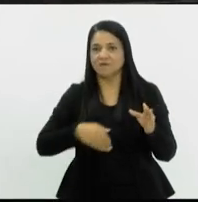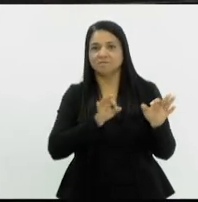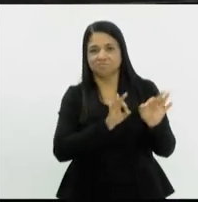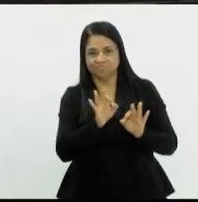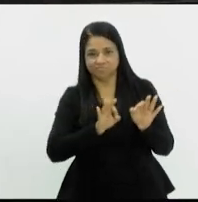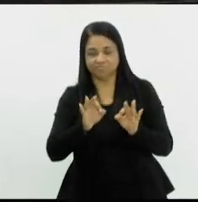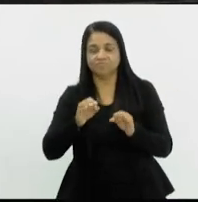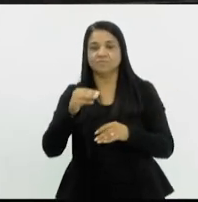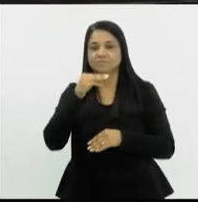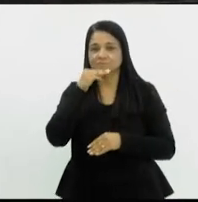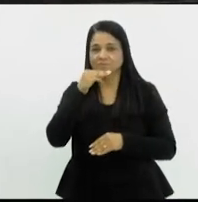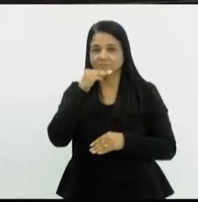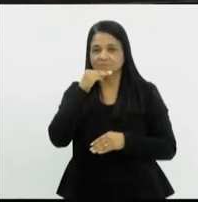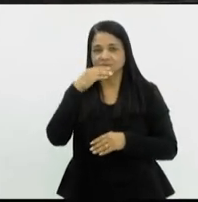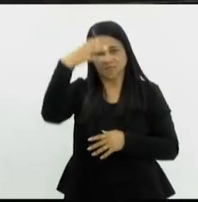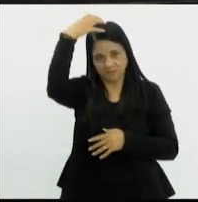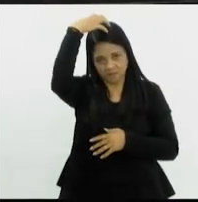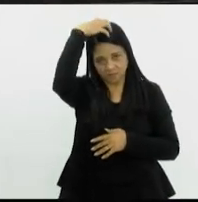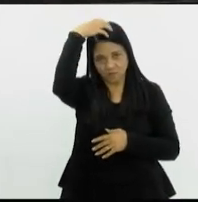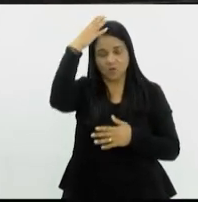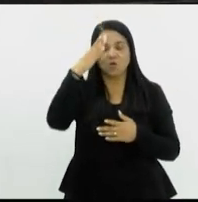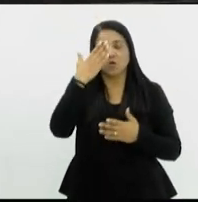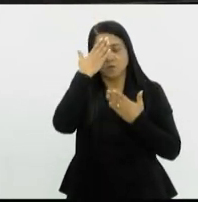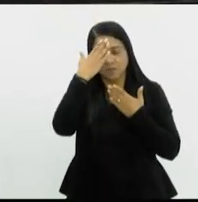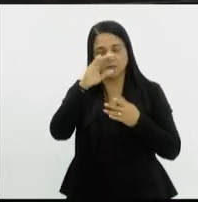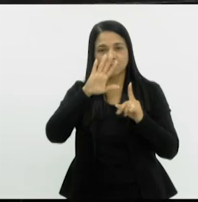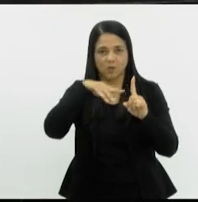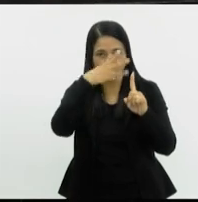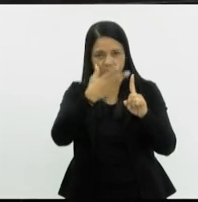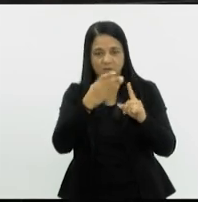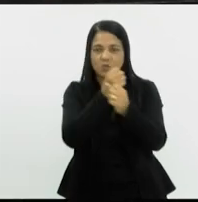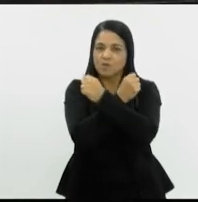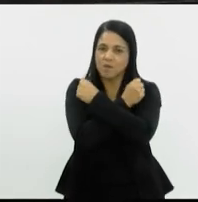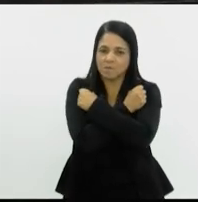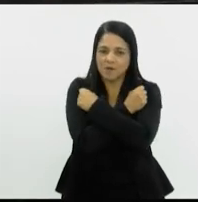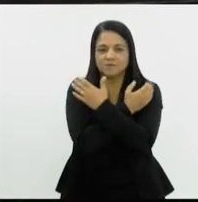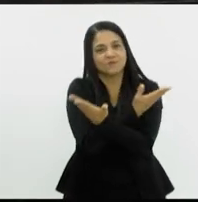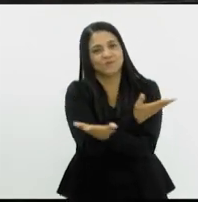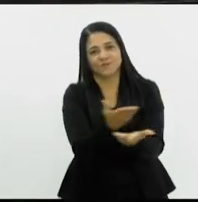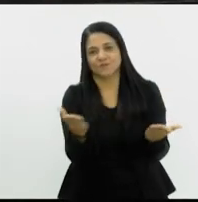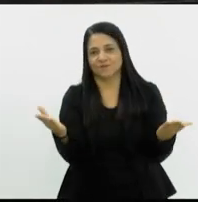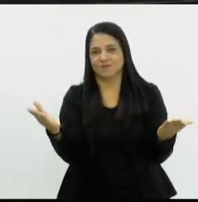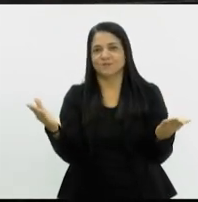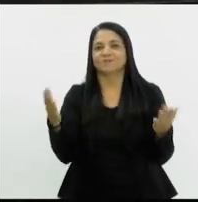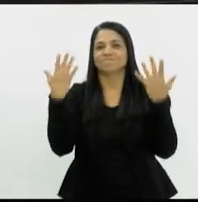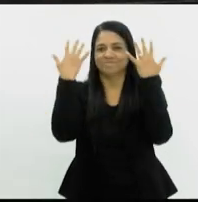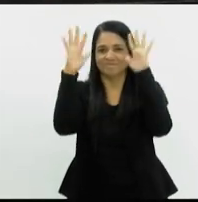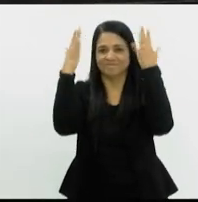Reis. Obrigado pela homenagem e um cordial abraço a todos.